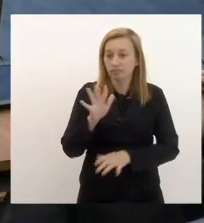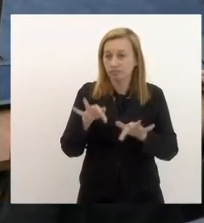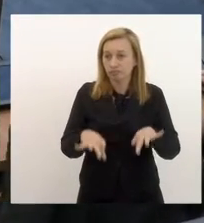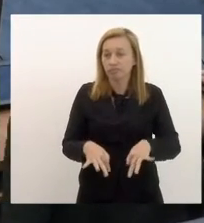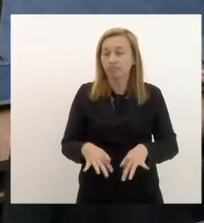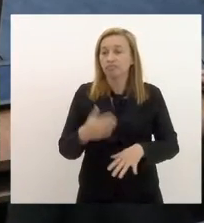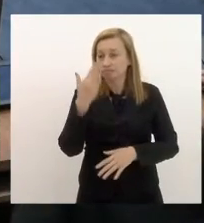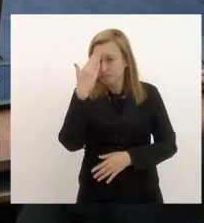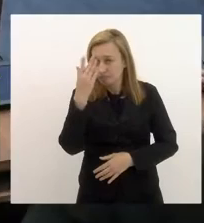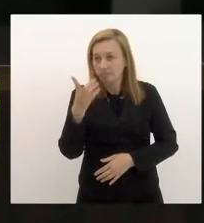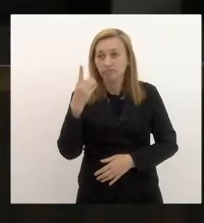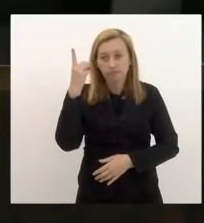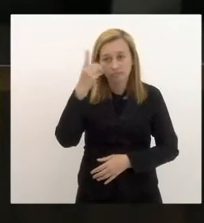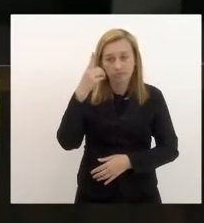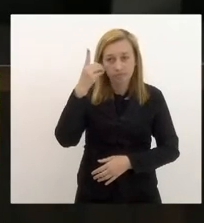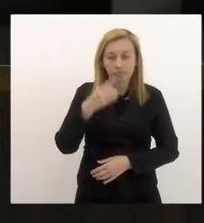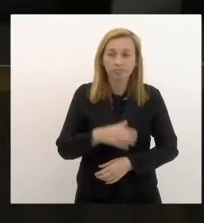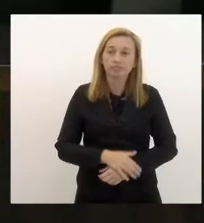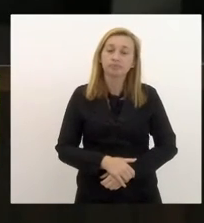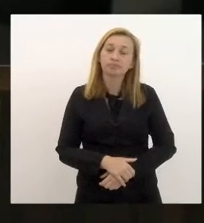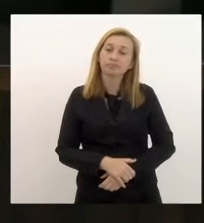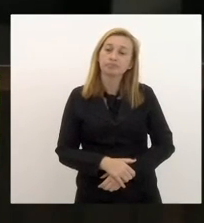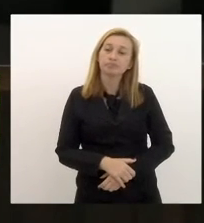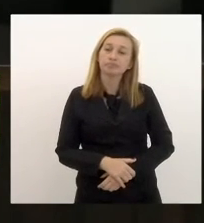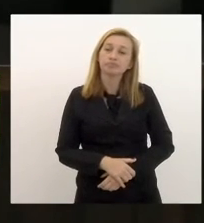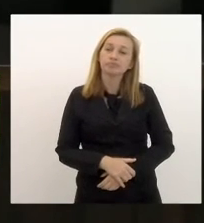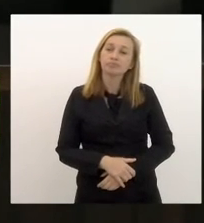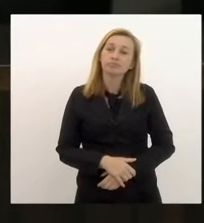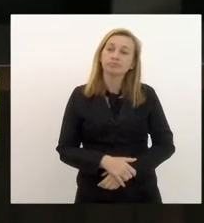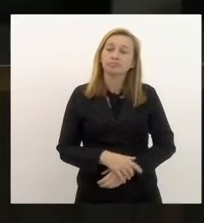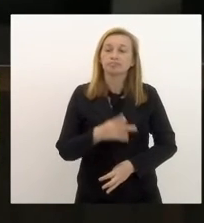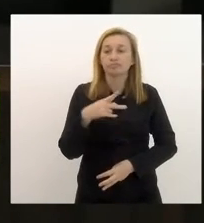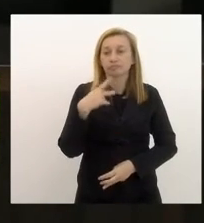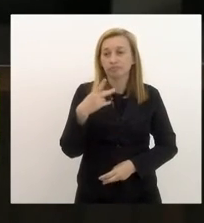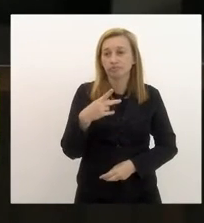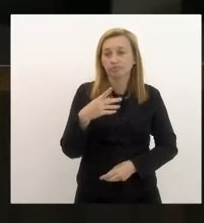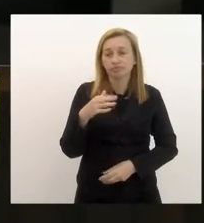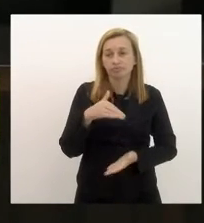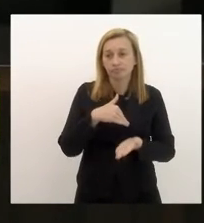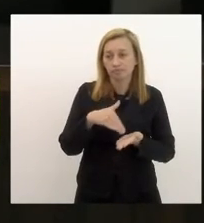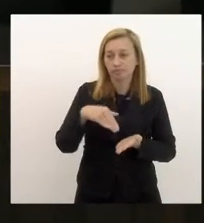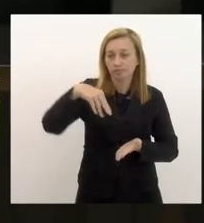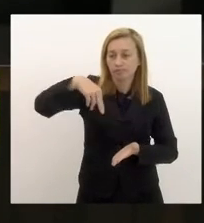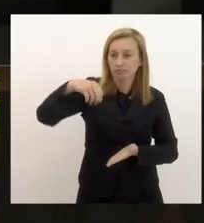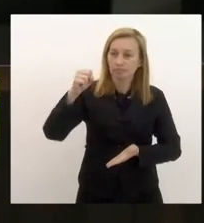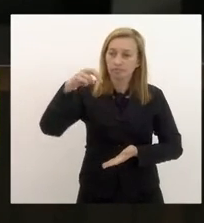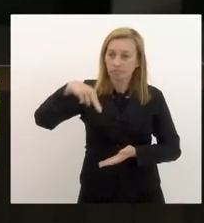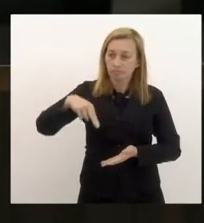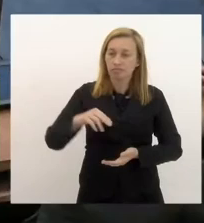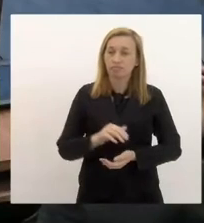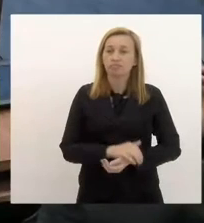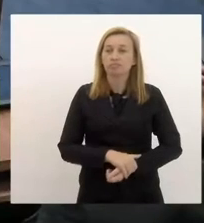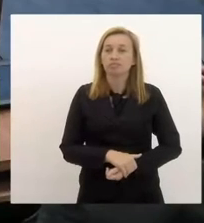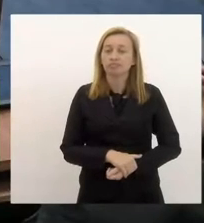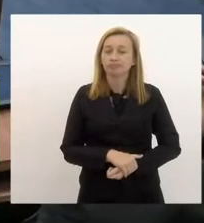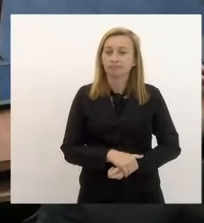obrigado obrigado a palavra o secretário Nelson Rocha